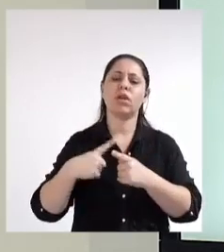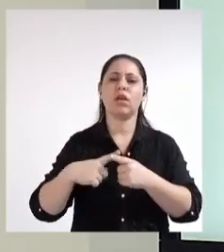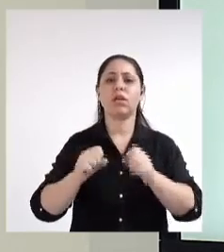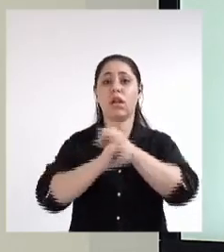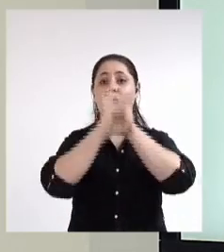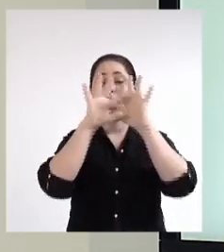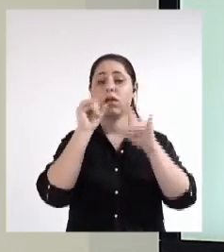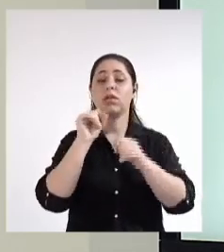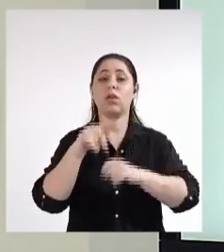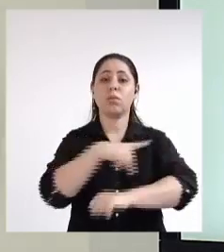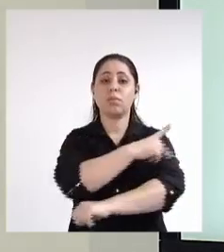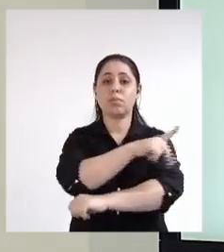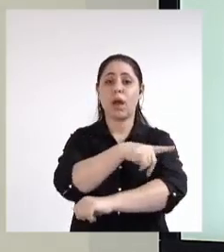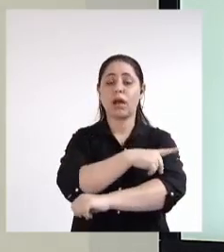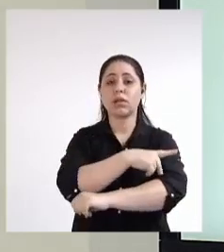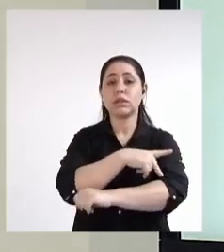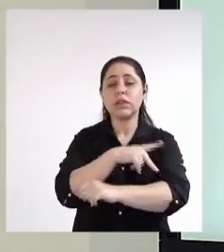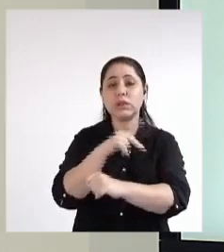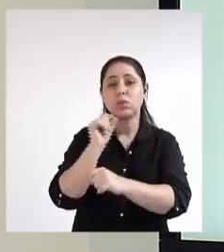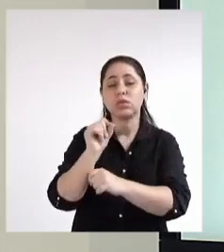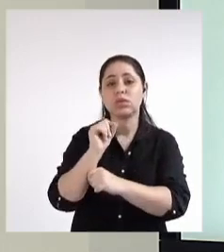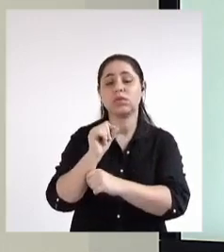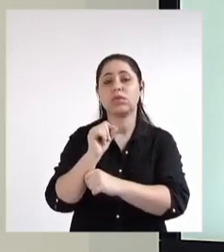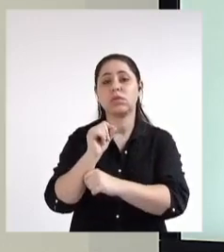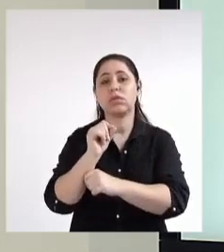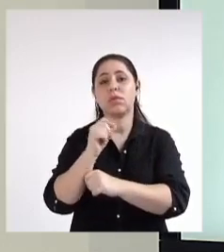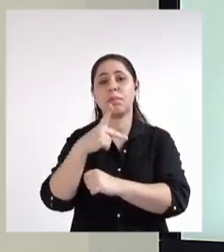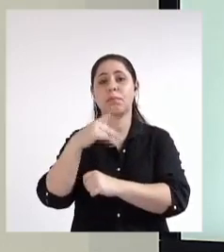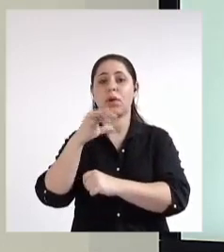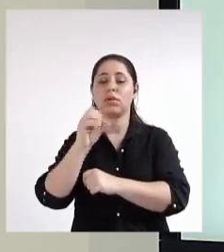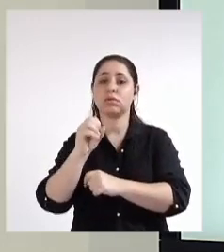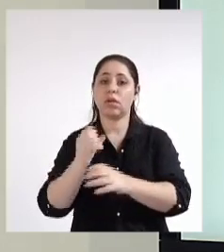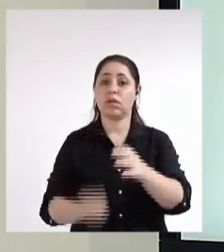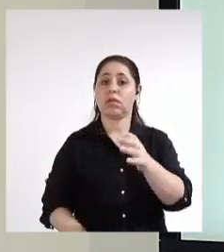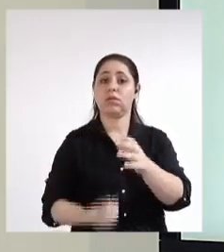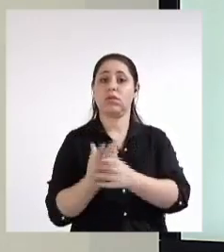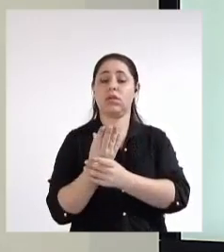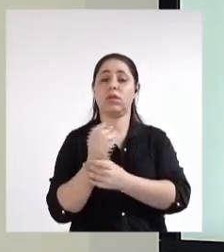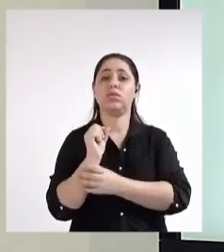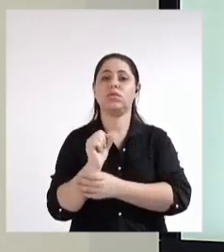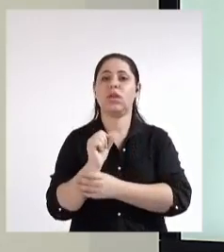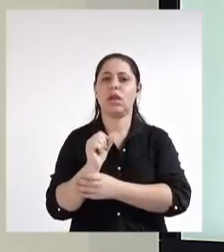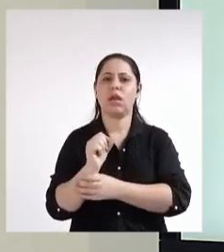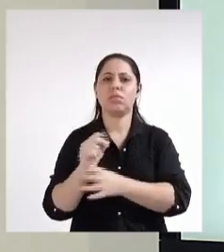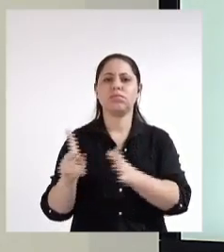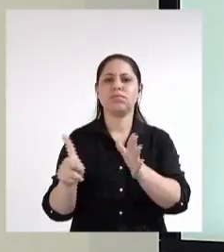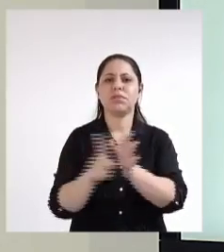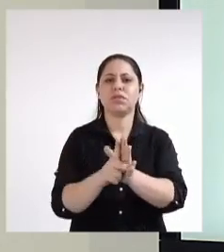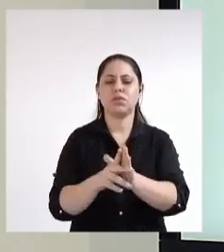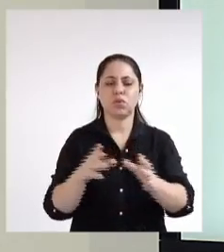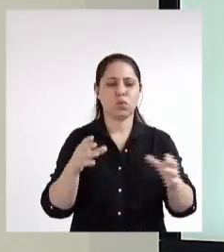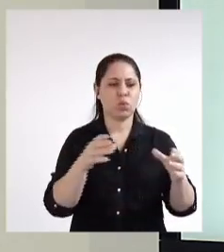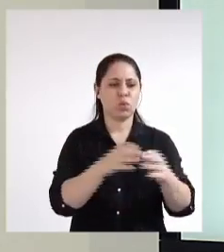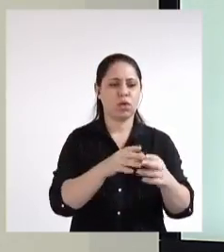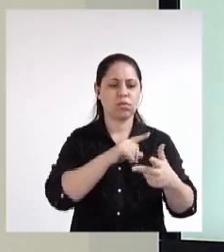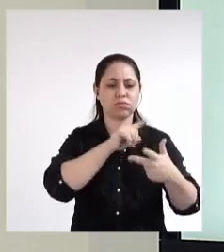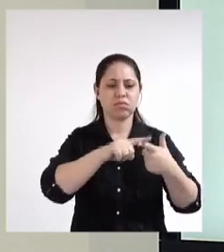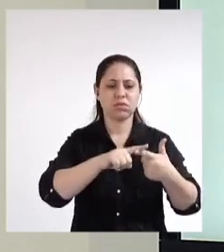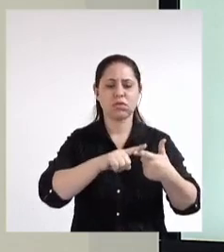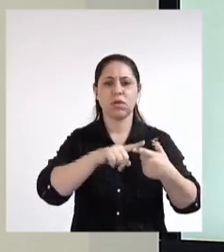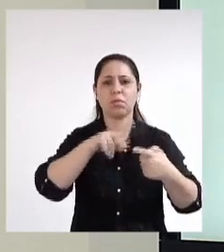do prosa é a unidade de conservação né teria que ser criado talvez o porquê como categoria né a gente pegava as categorias parque